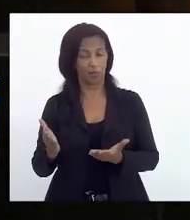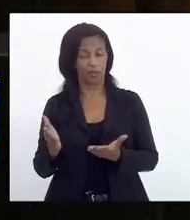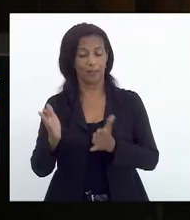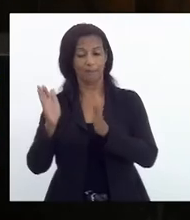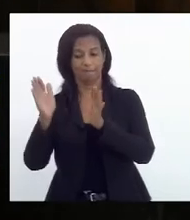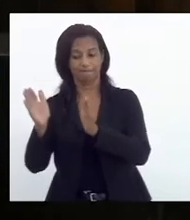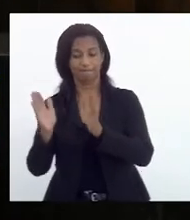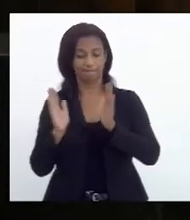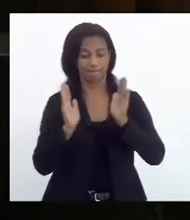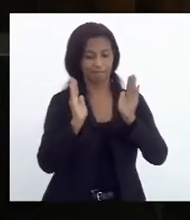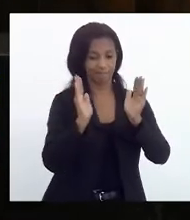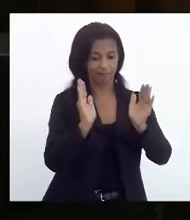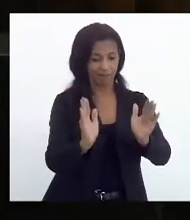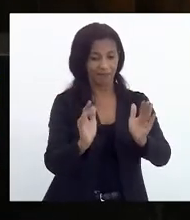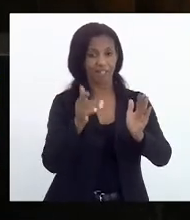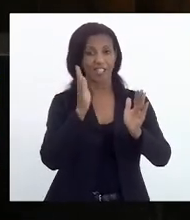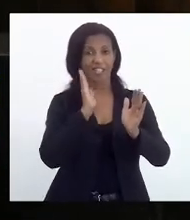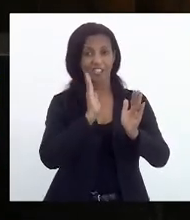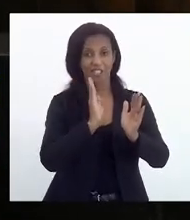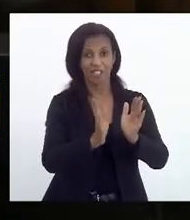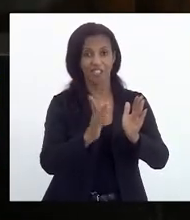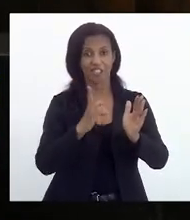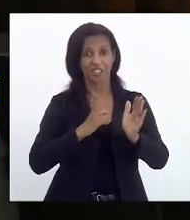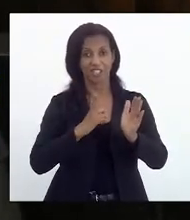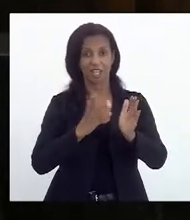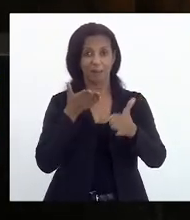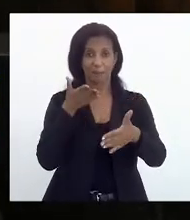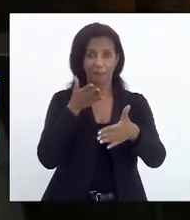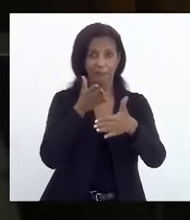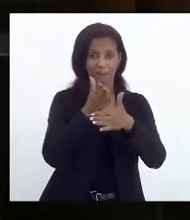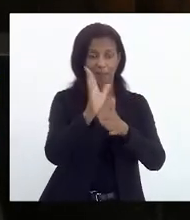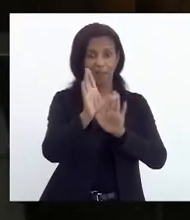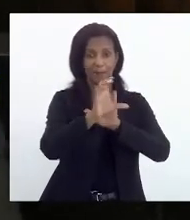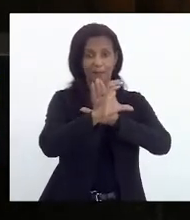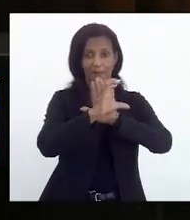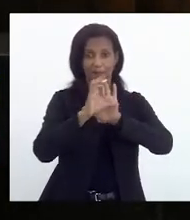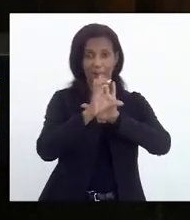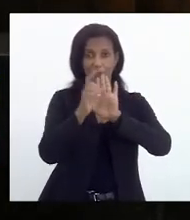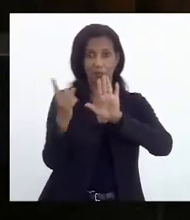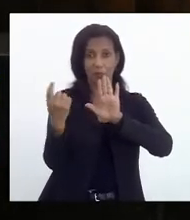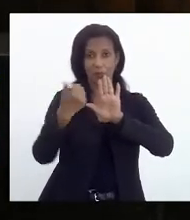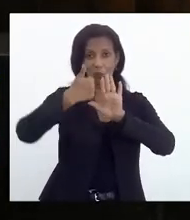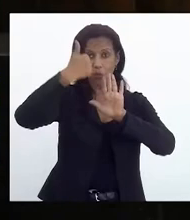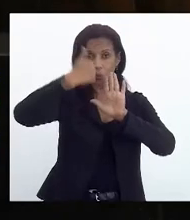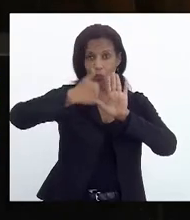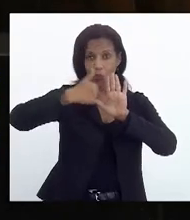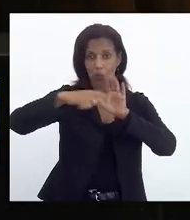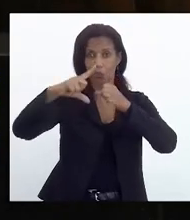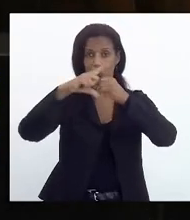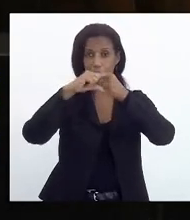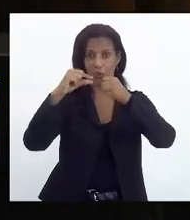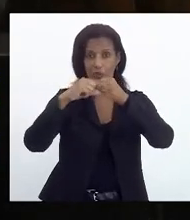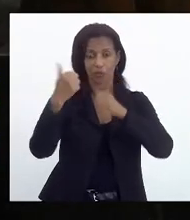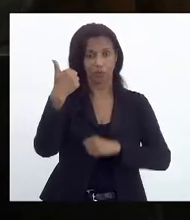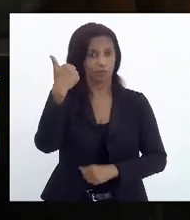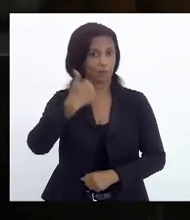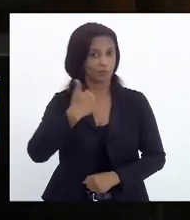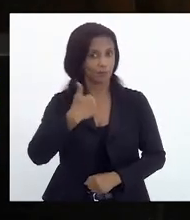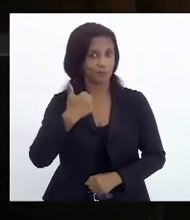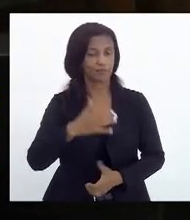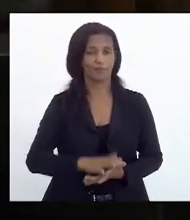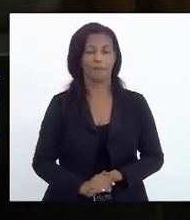que estão concursando quero ler o pagar o parágrafo único do artigo 1º